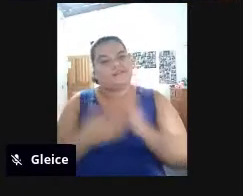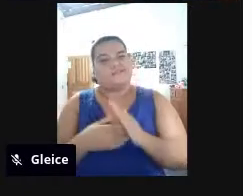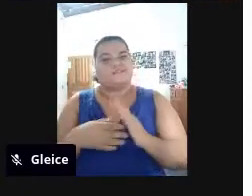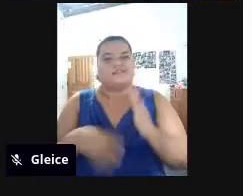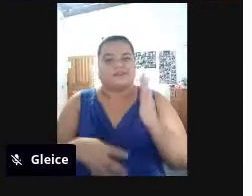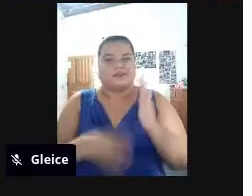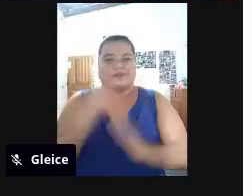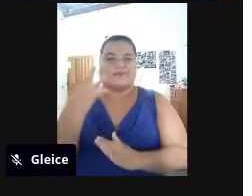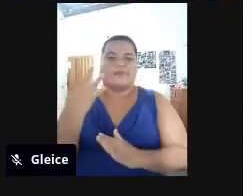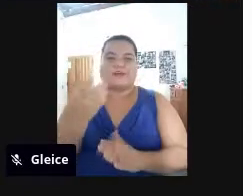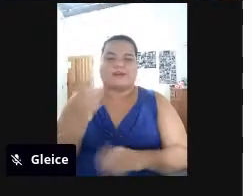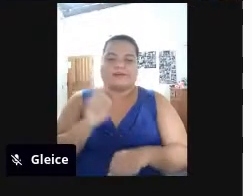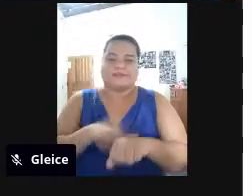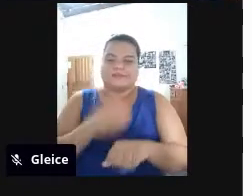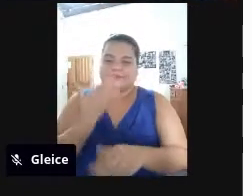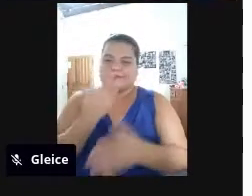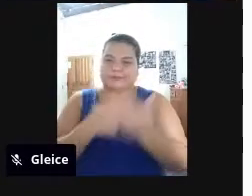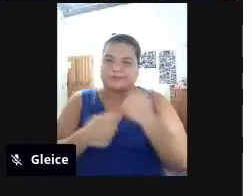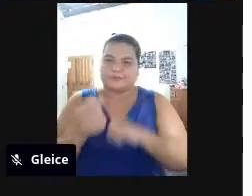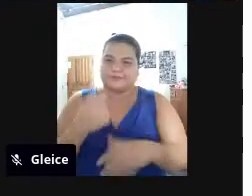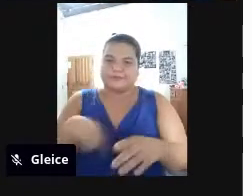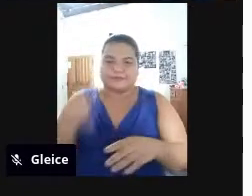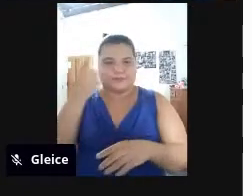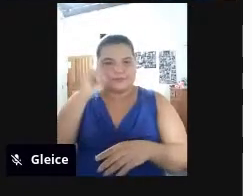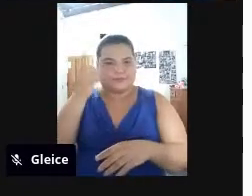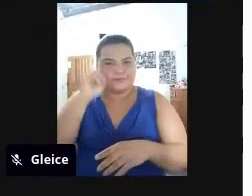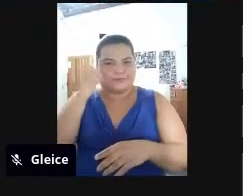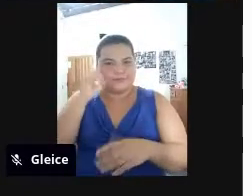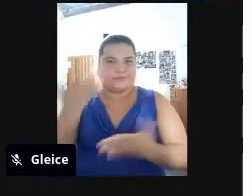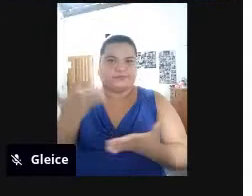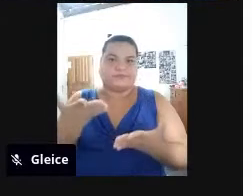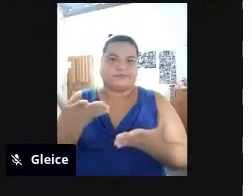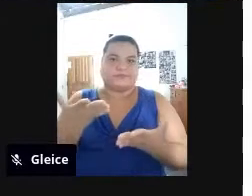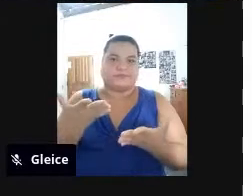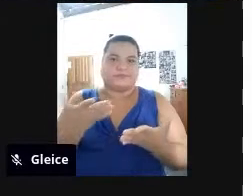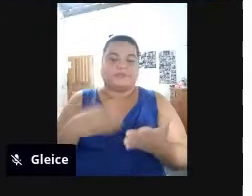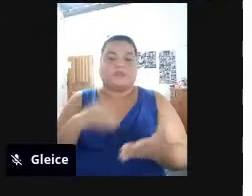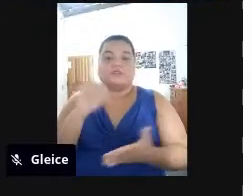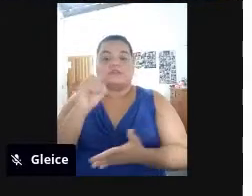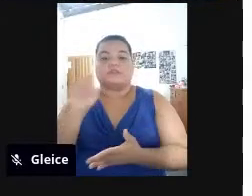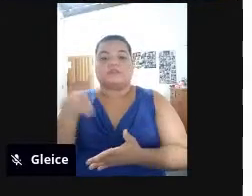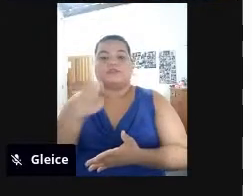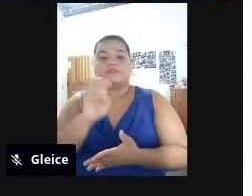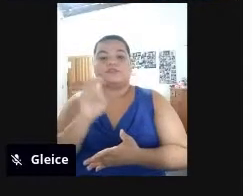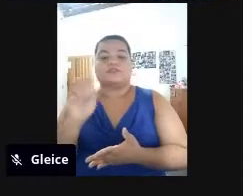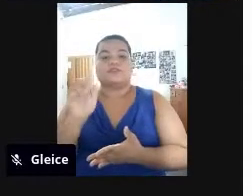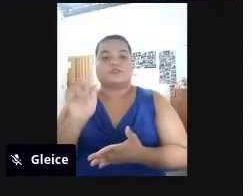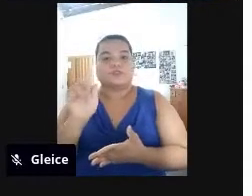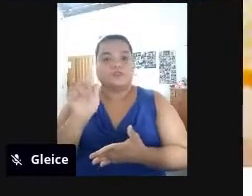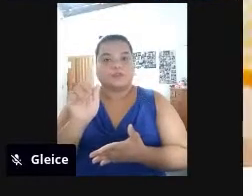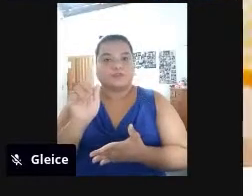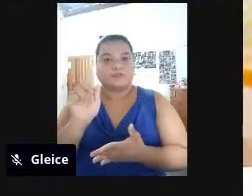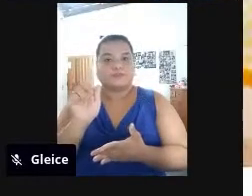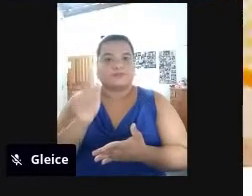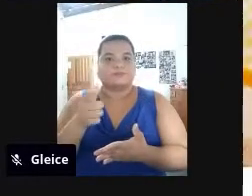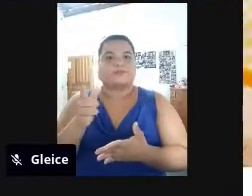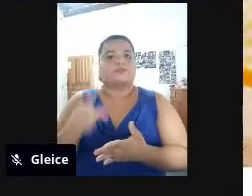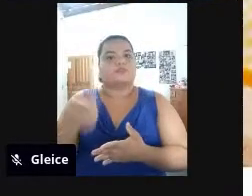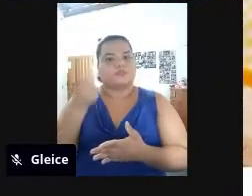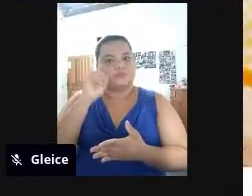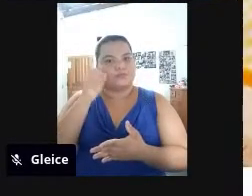de 0,4 até 0,55 gramas de proteína por quilo por